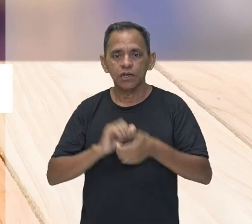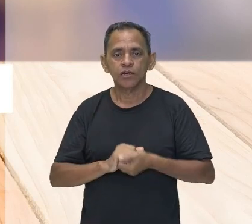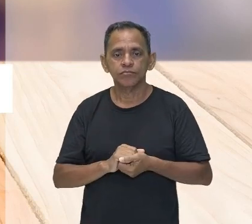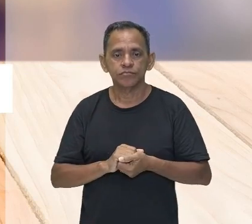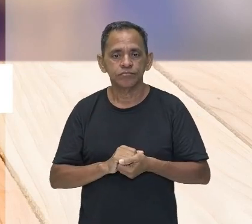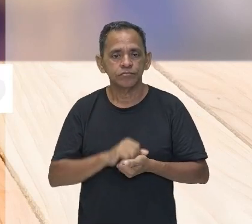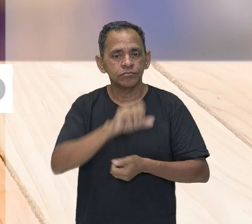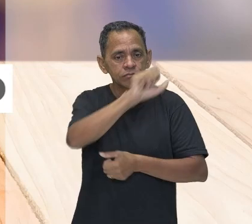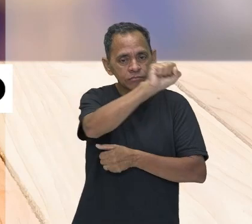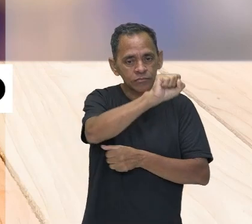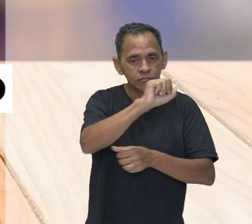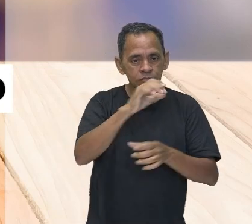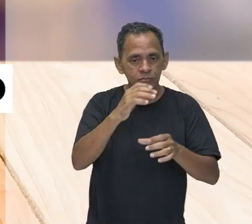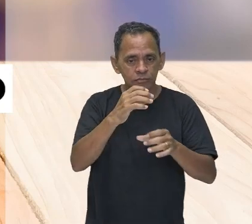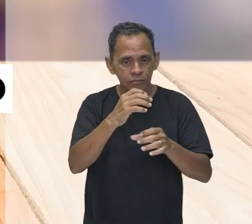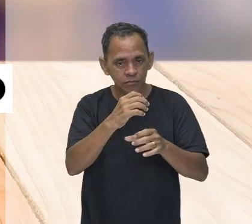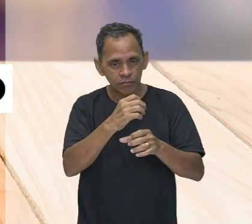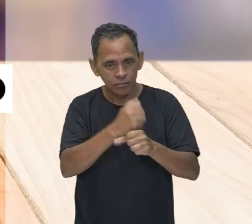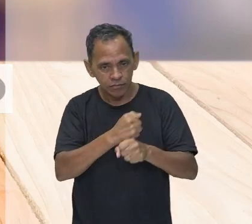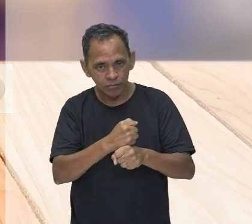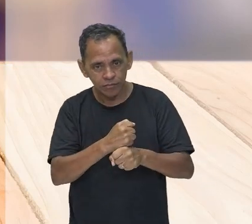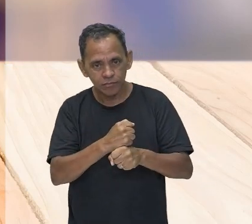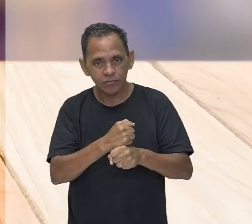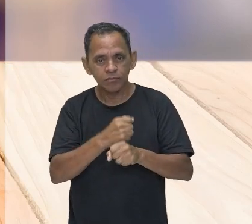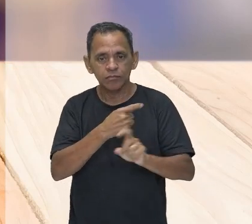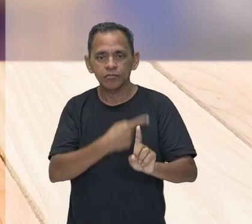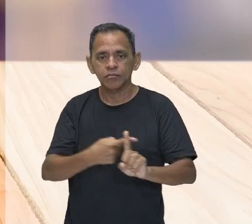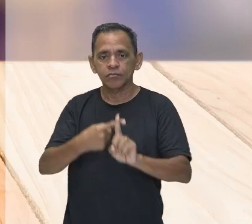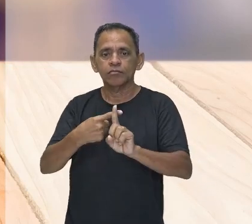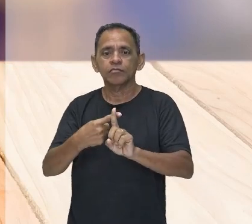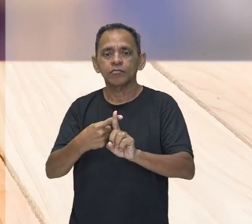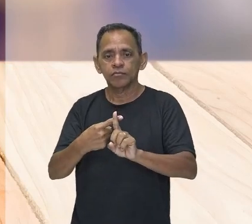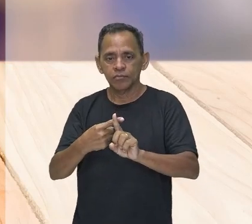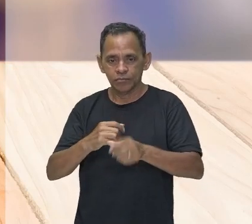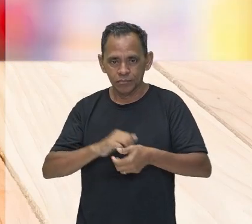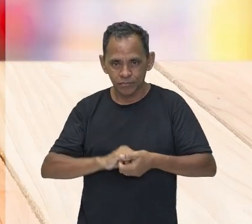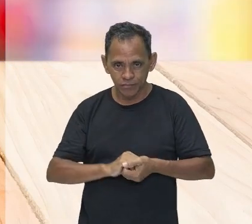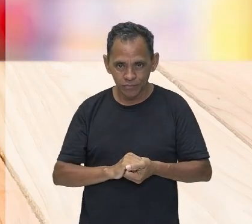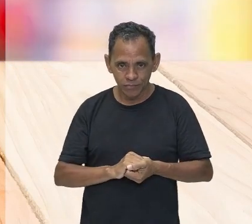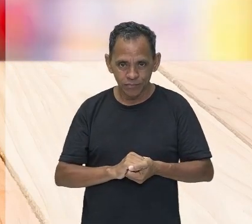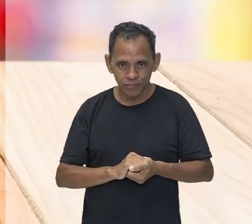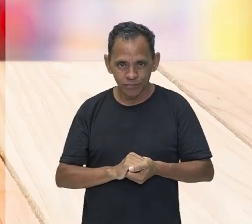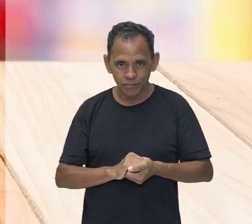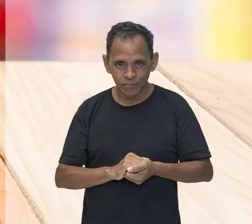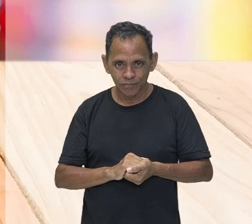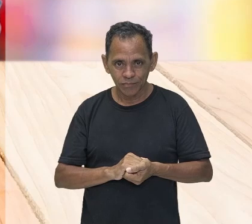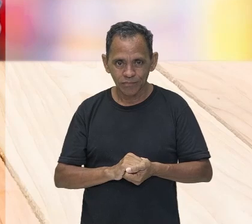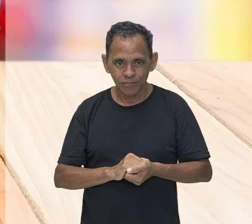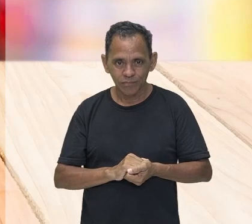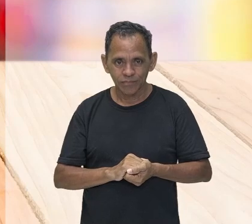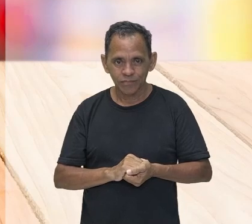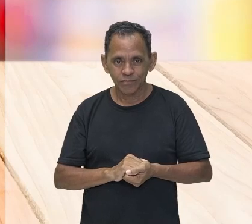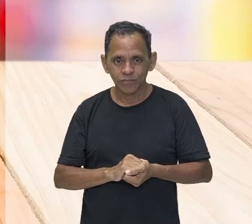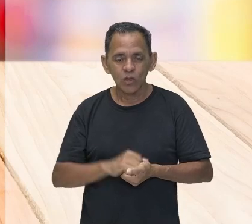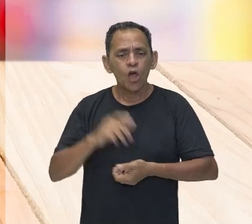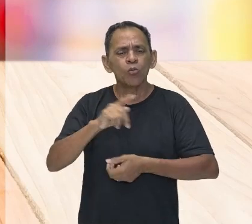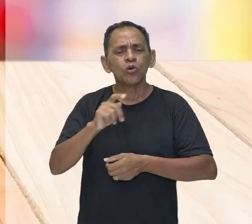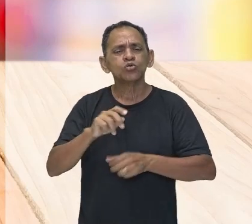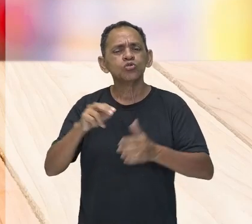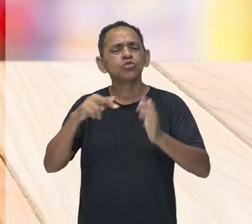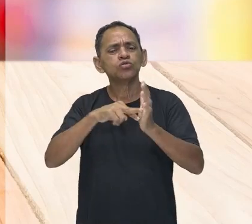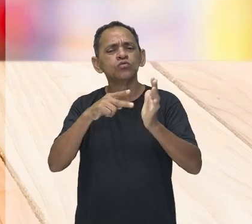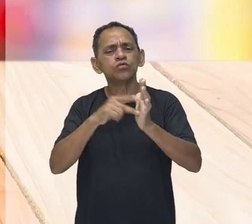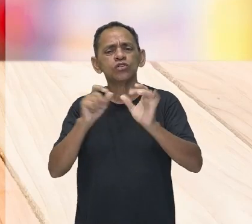velocidade vezes o tempo. E isto é uma equação do primeiro grau. Professor, o que é uma equação do primeiro